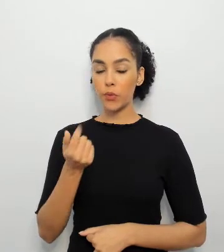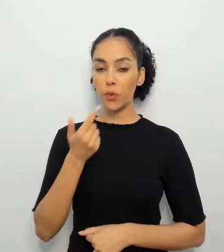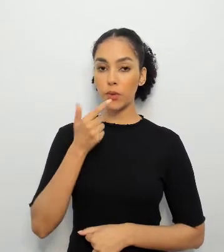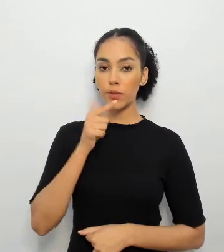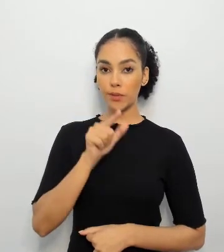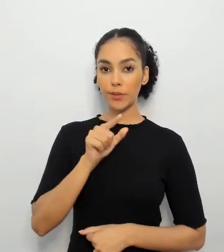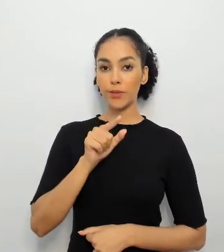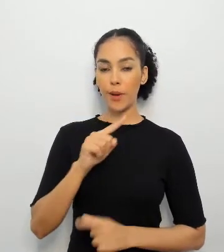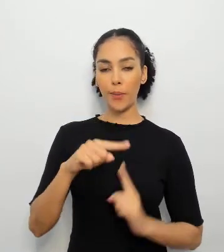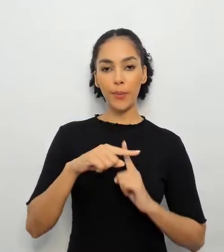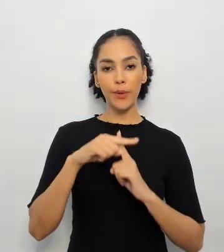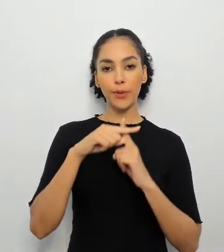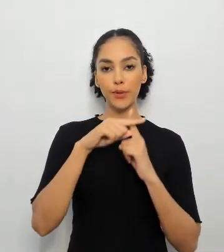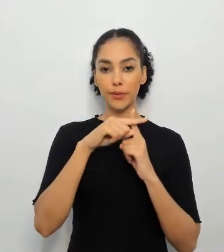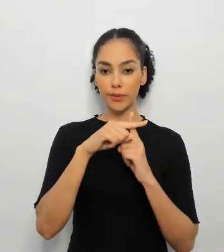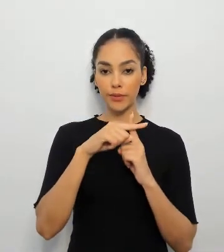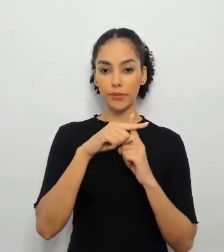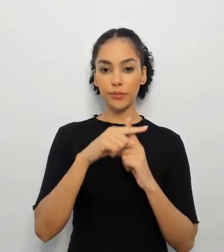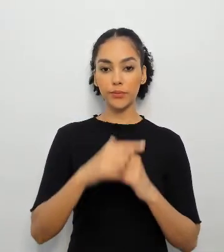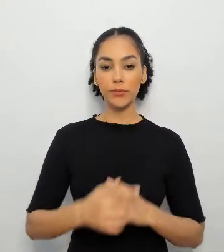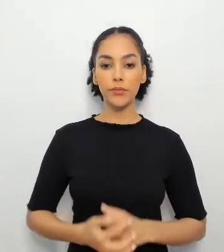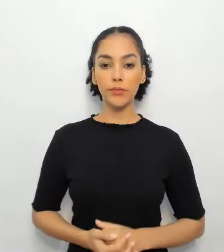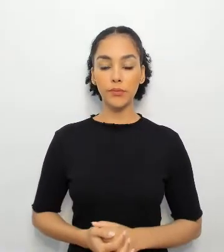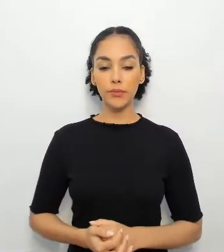é positivo agora